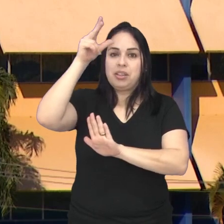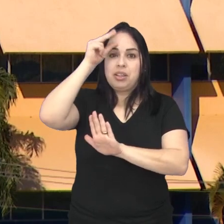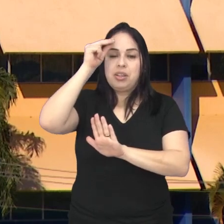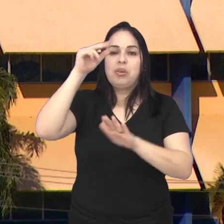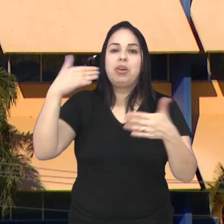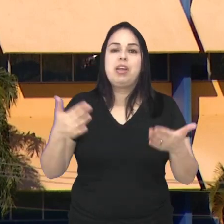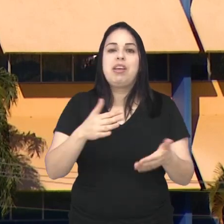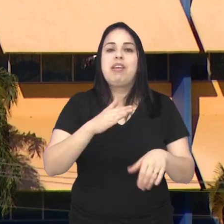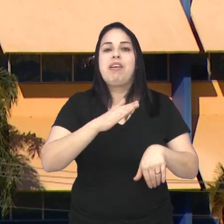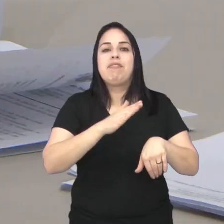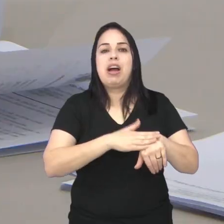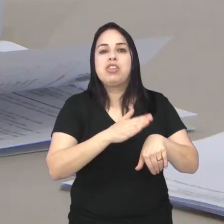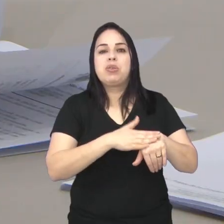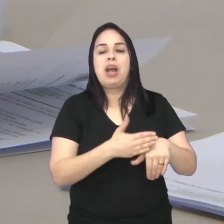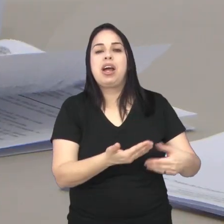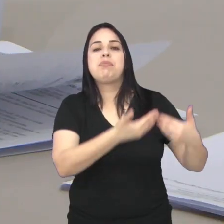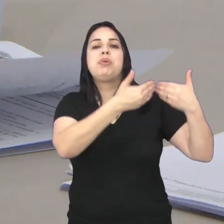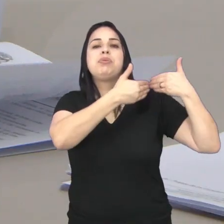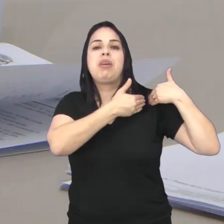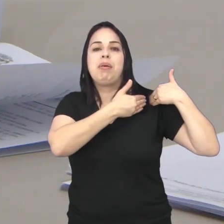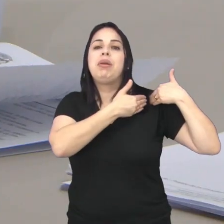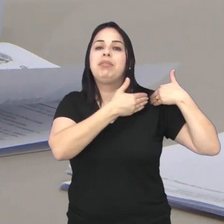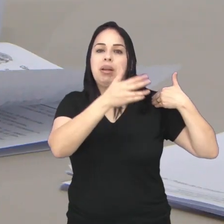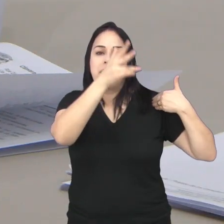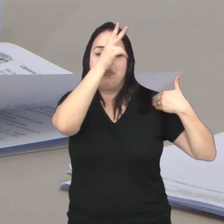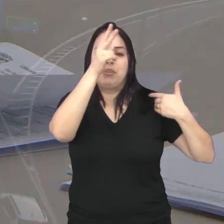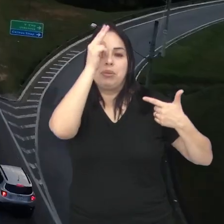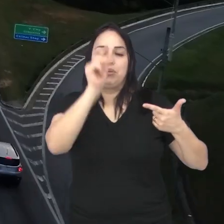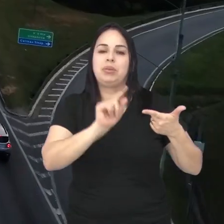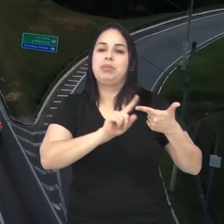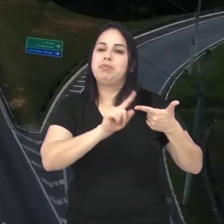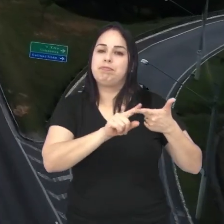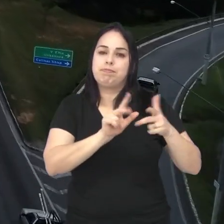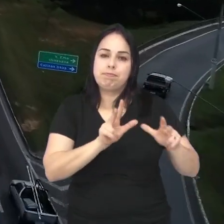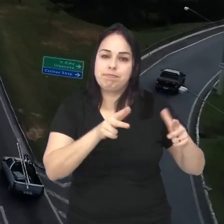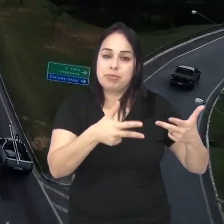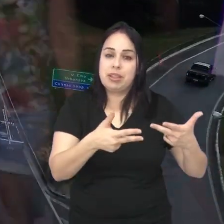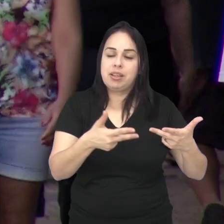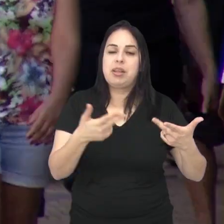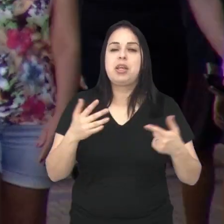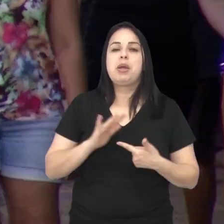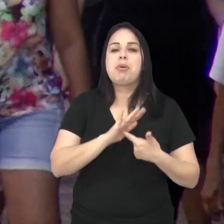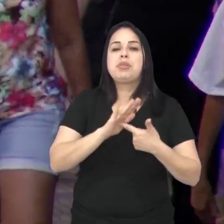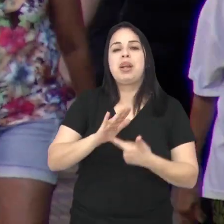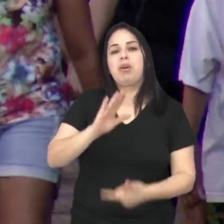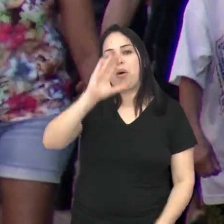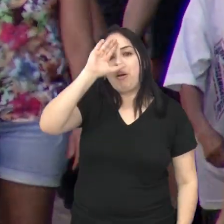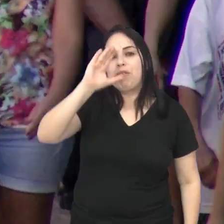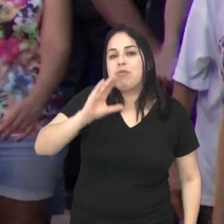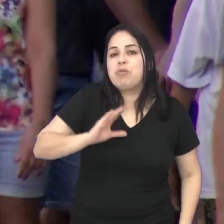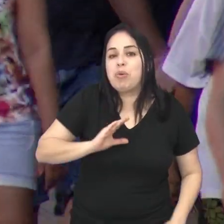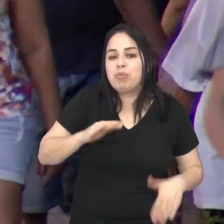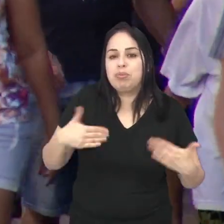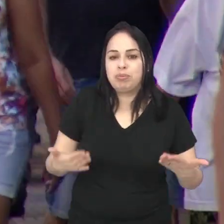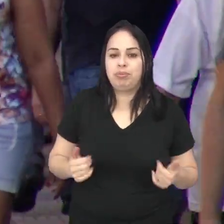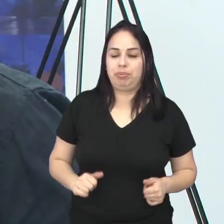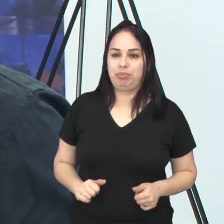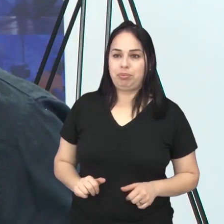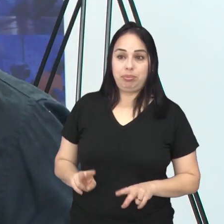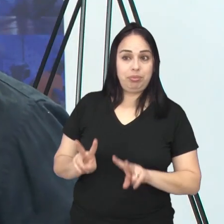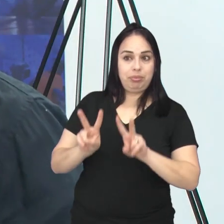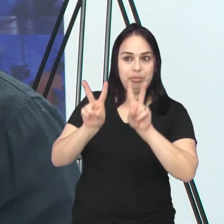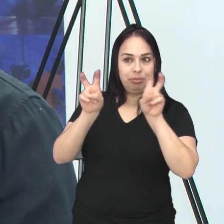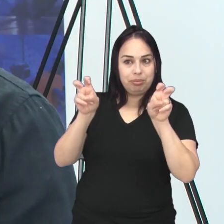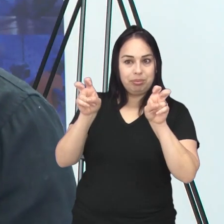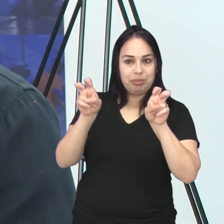função dos órgãos públicos. A ideia é mostrar como a política faz parte do nosso dia a dia e qual é o nosso papel nesse processo. O